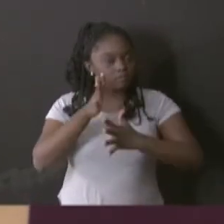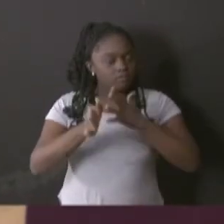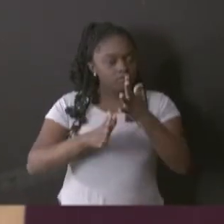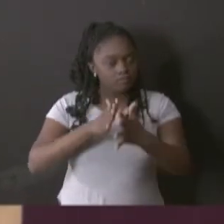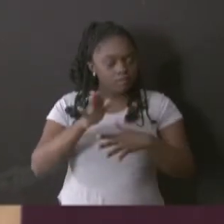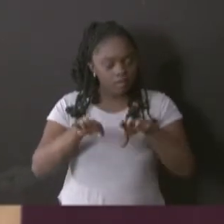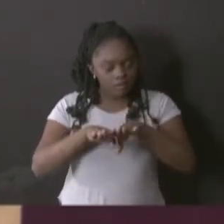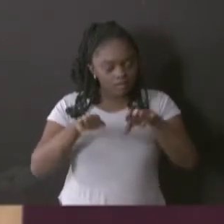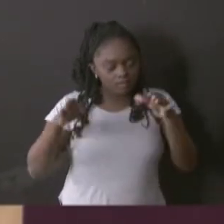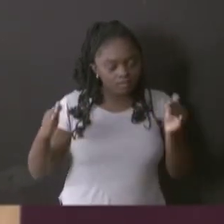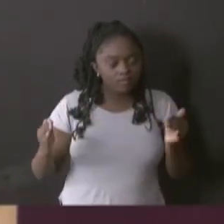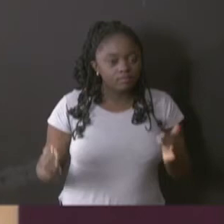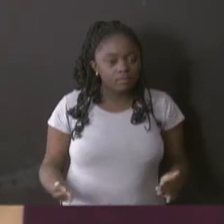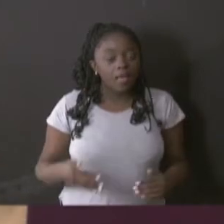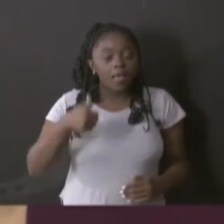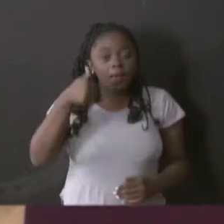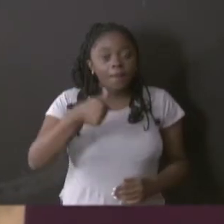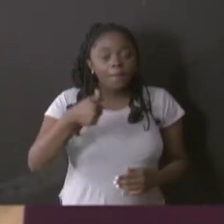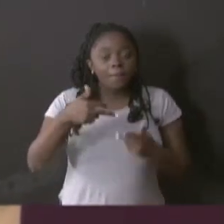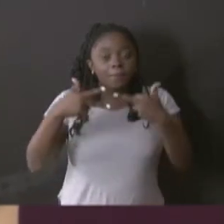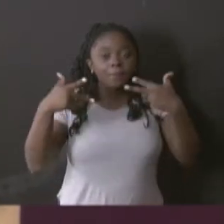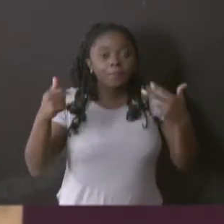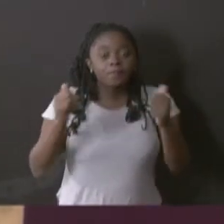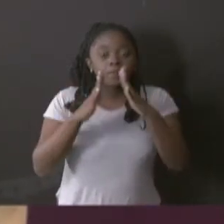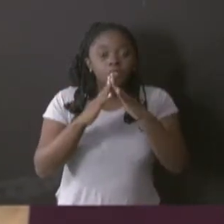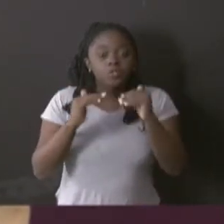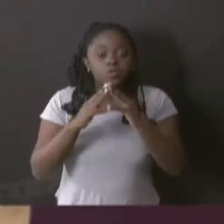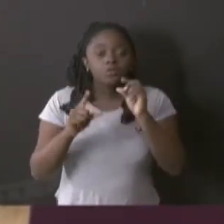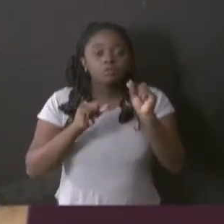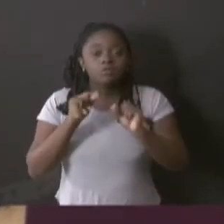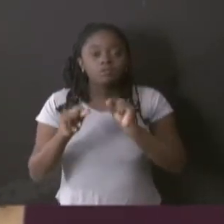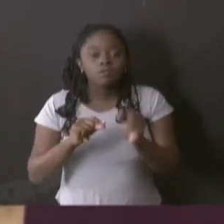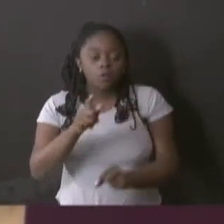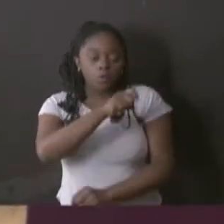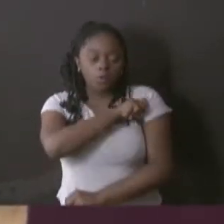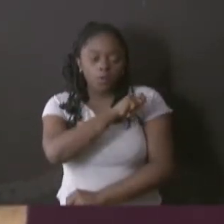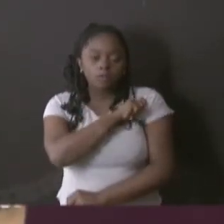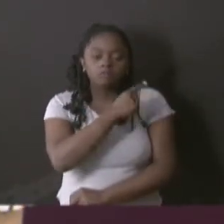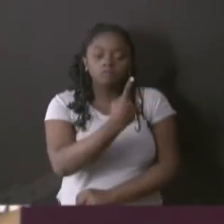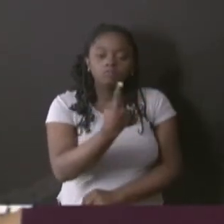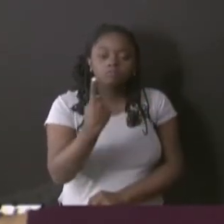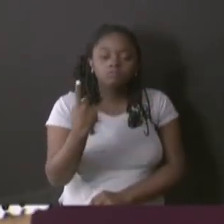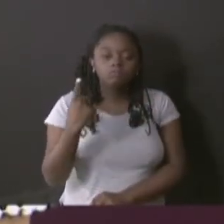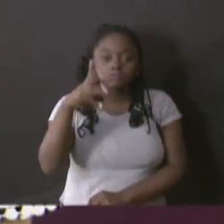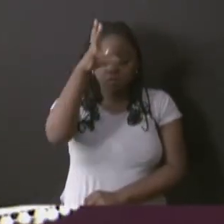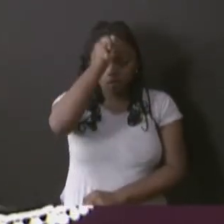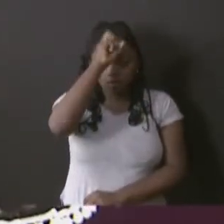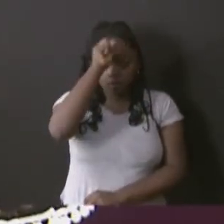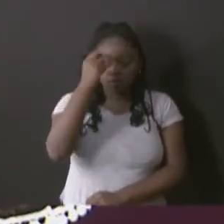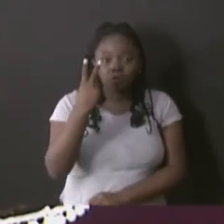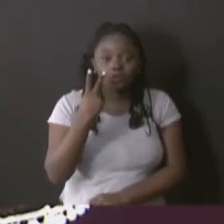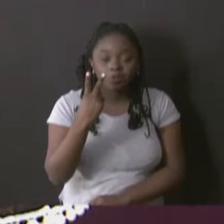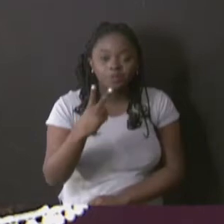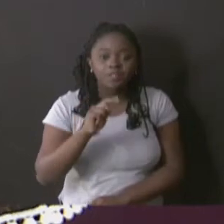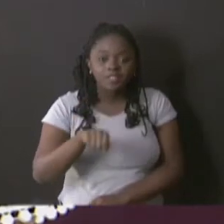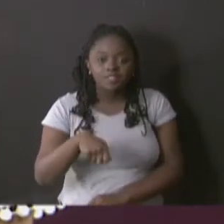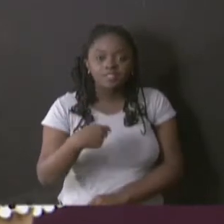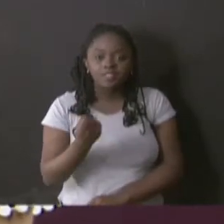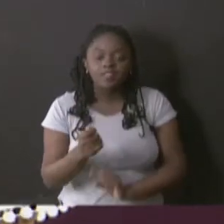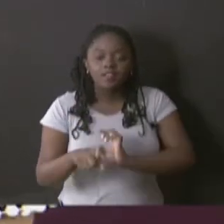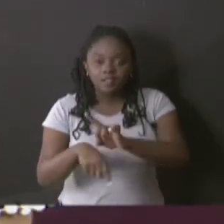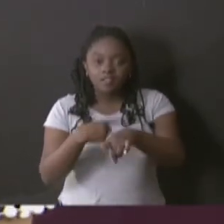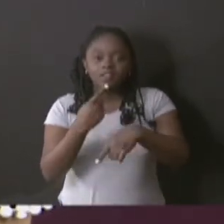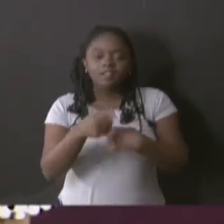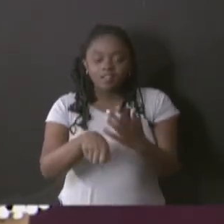primeira atividade que ela pediu foi que cada aluno aprendesse dois sinais para na próxima aula conversar com um colega.